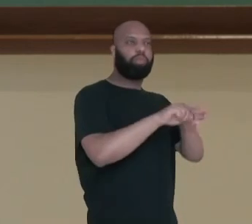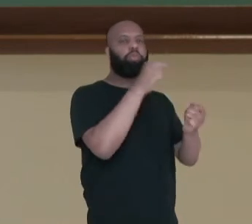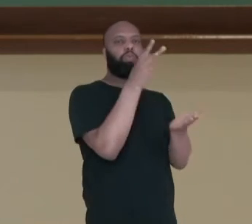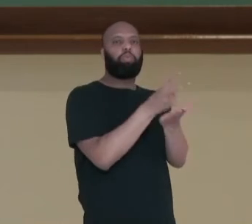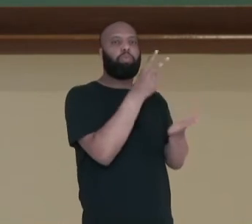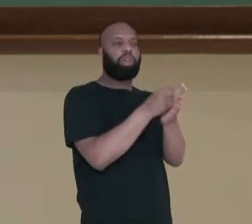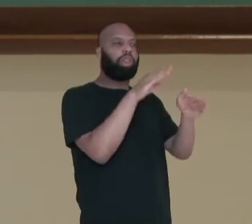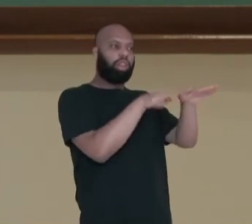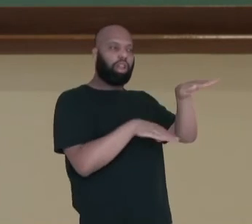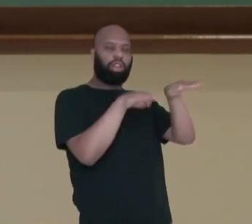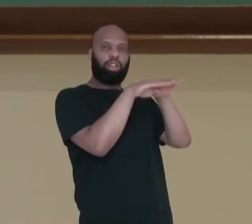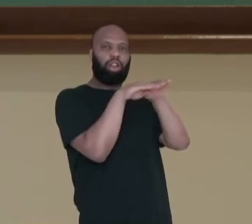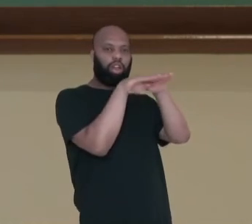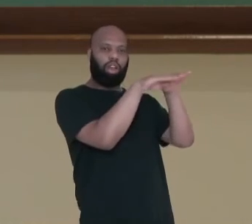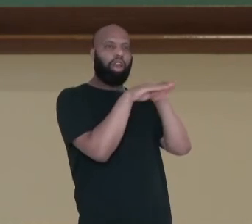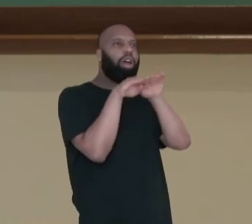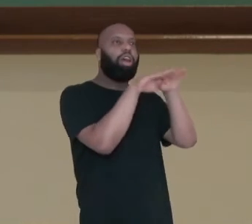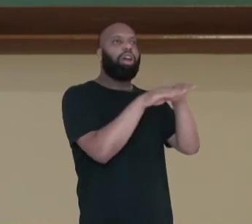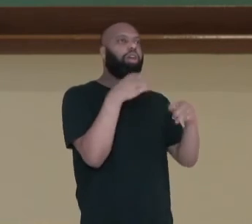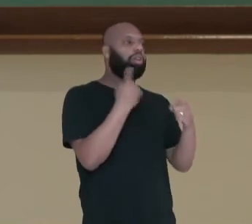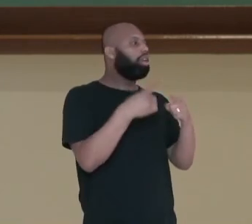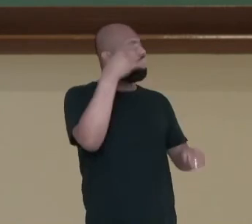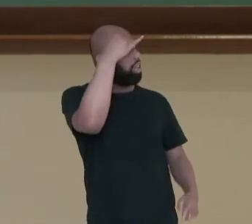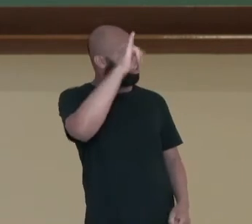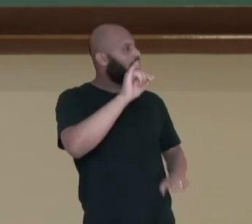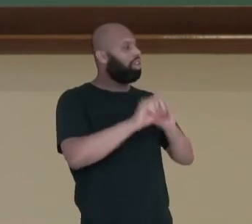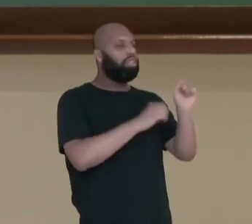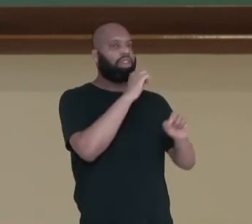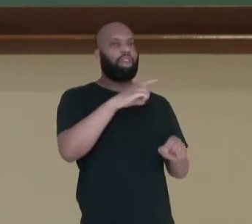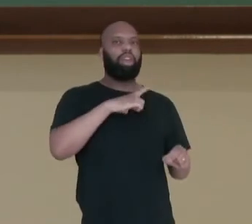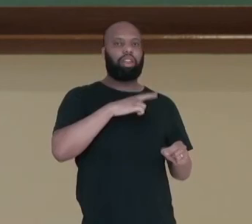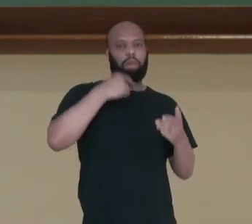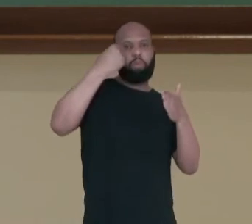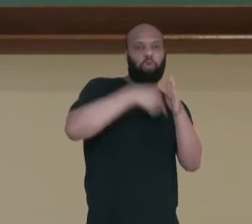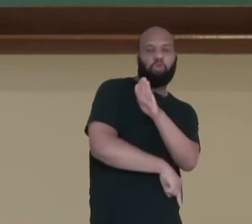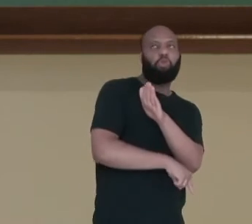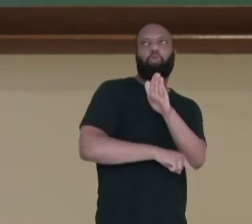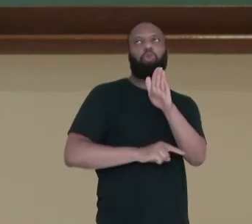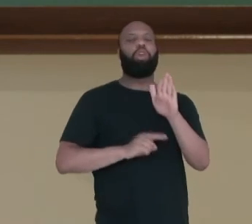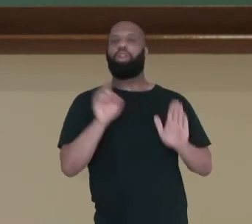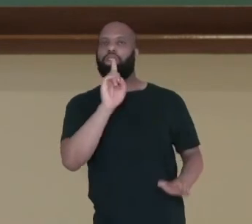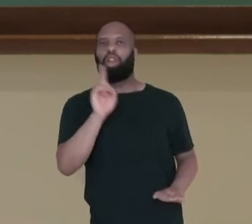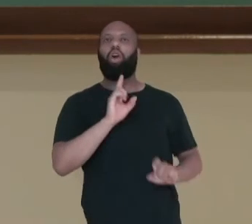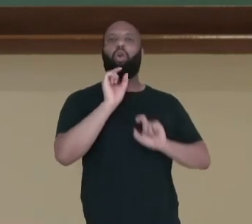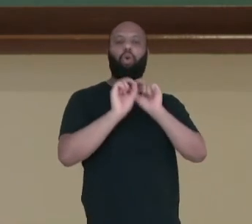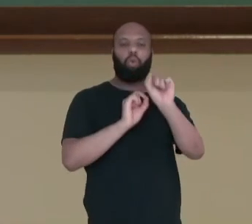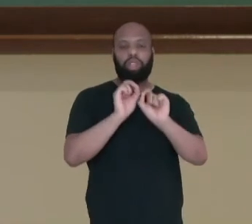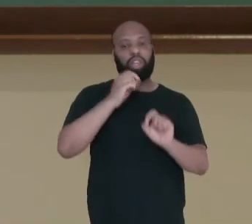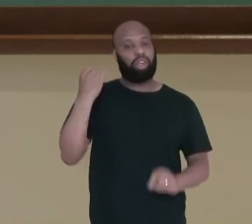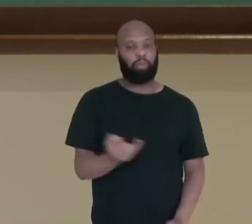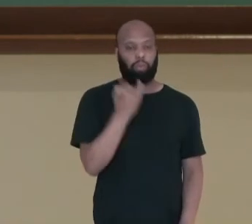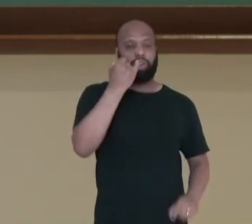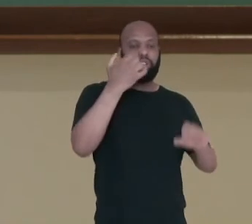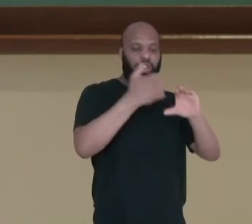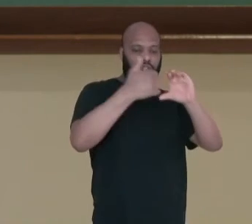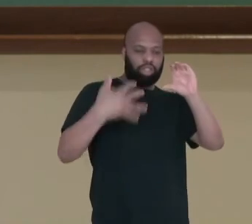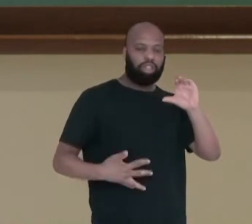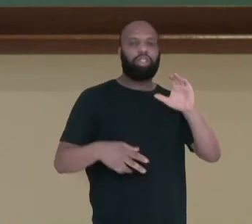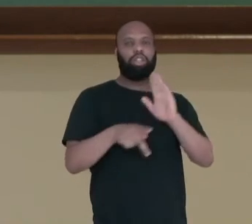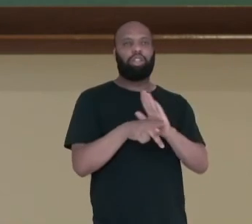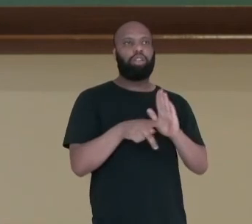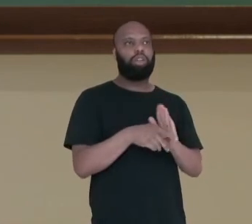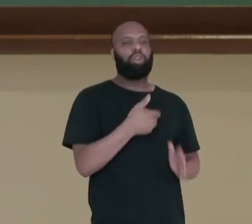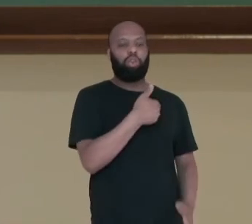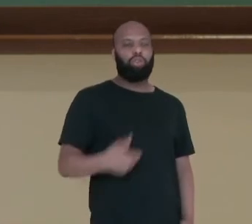manter equilibrada, não partir para extremos, tá? E isso seria muito importante, uma característica do